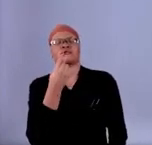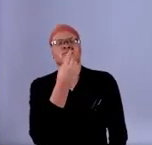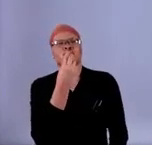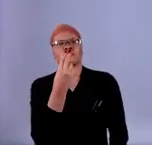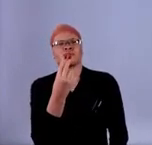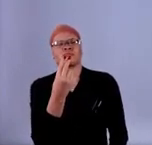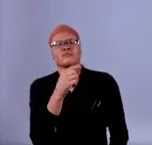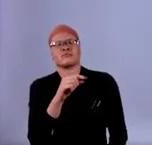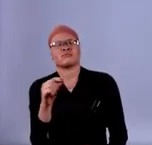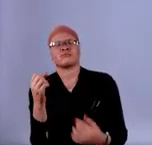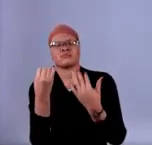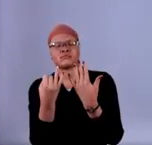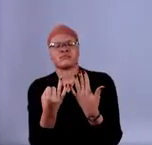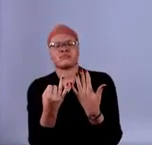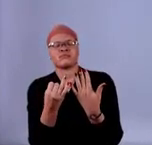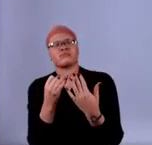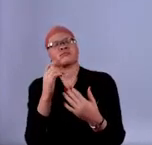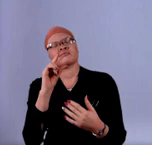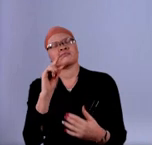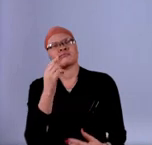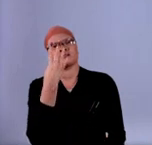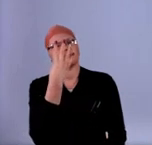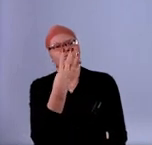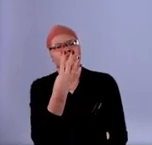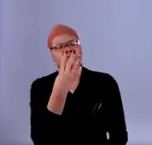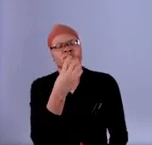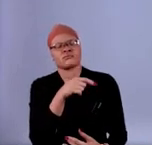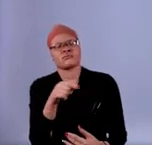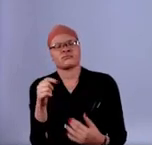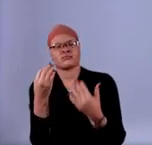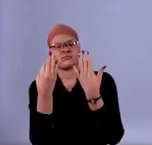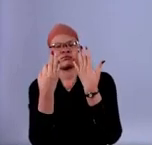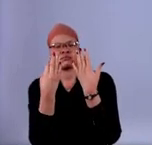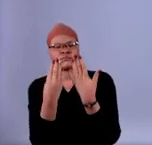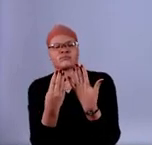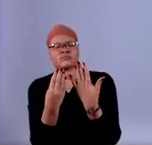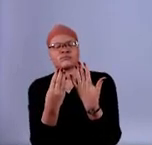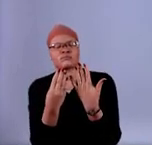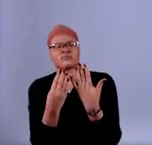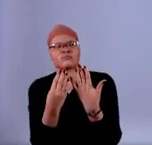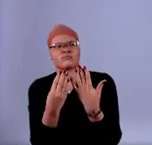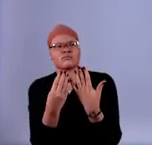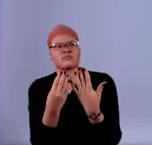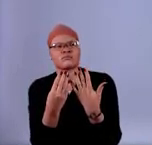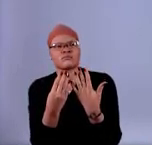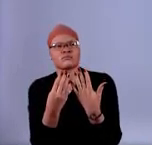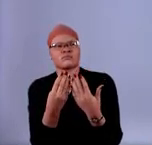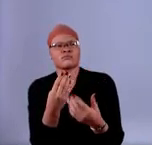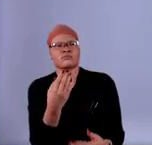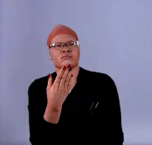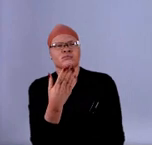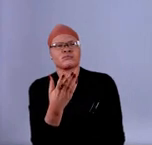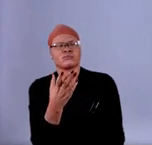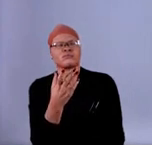sente o 12 é maior que 7 a seguir temos quatro sobre 9 ou quatro é menor que o nove